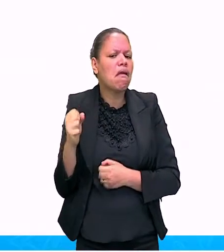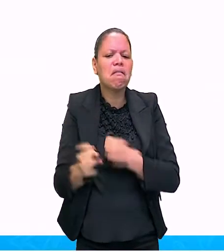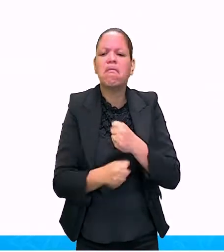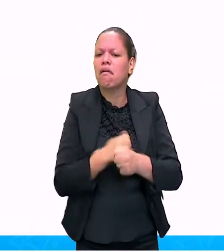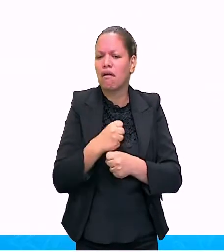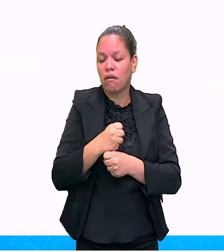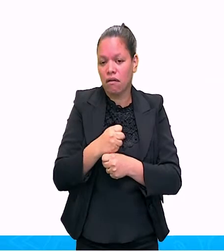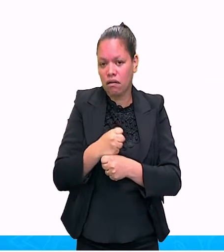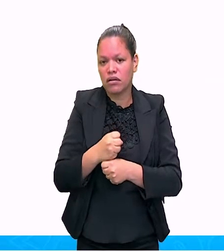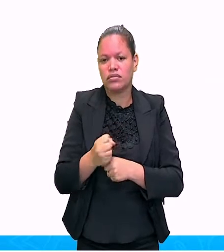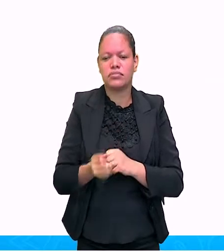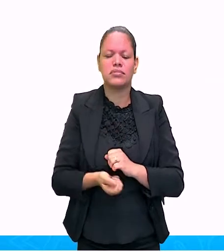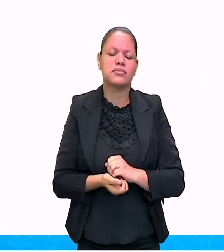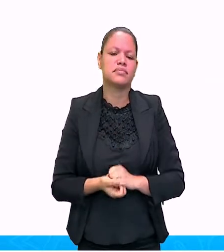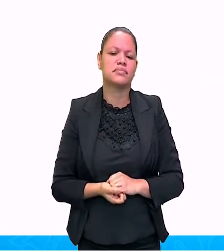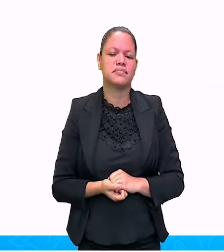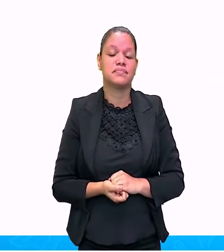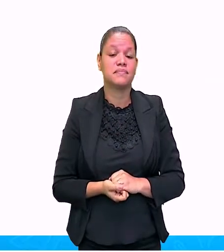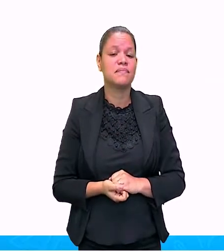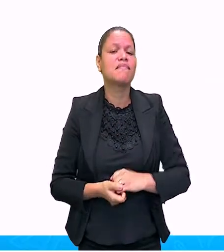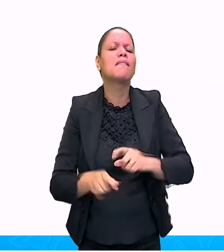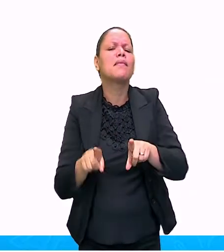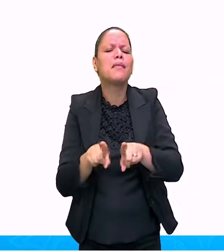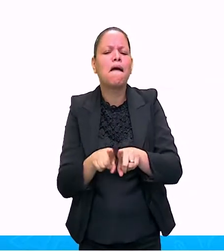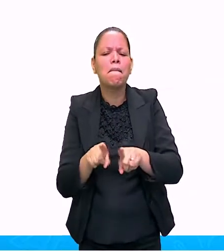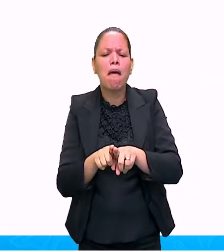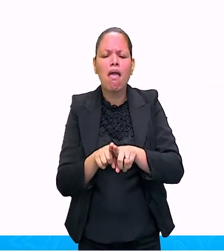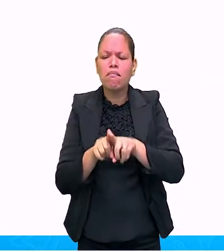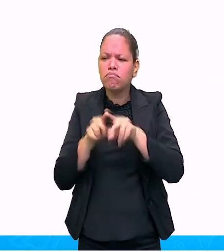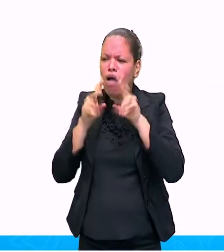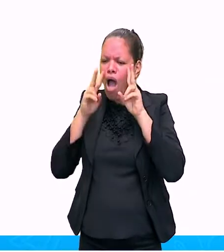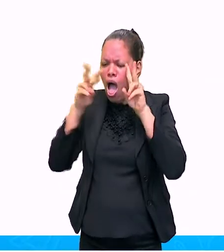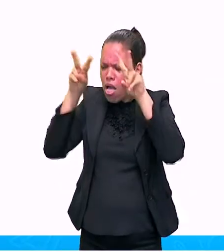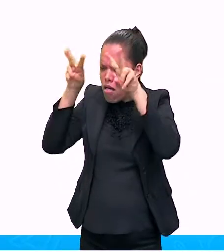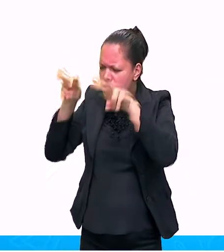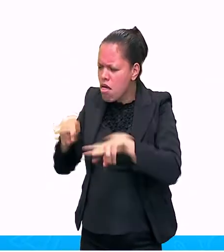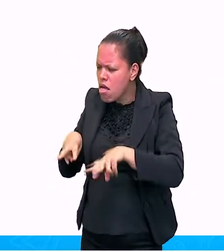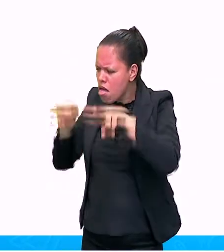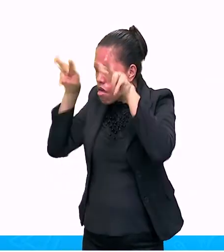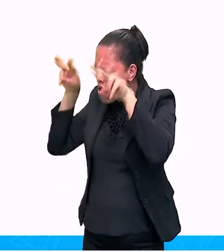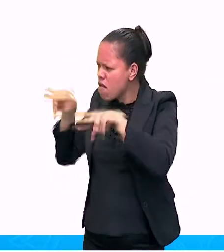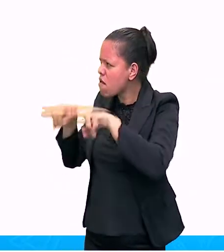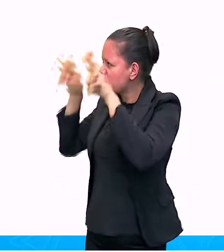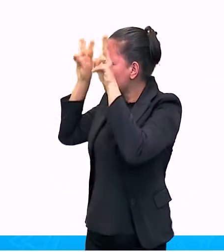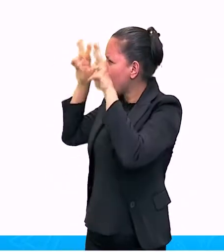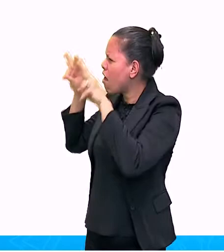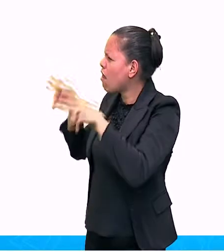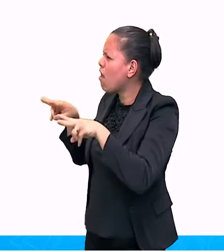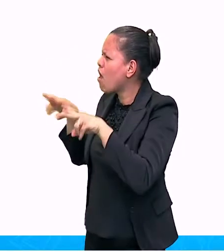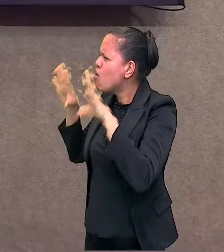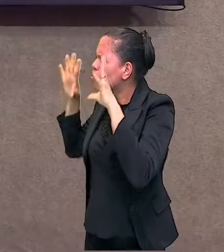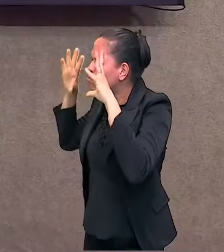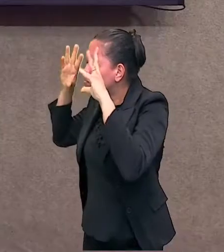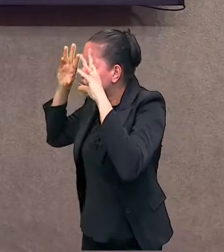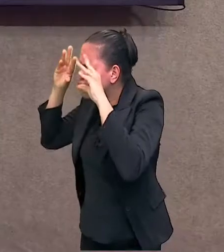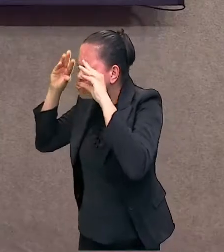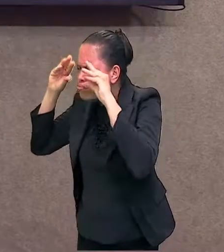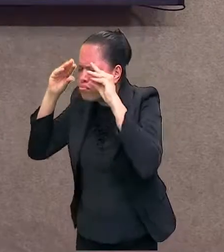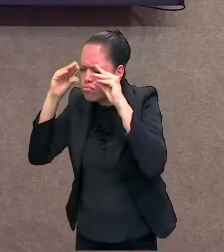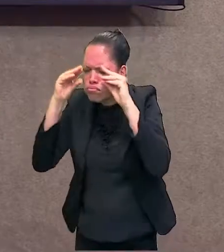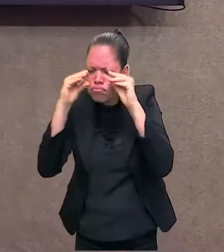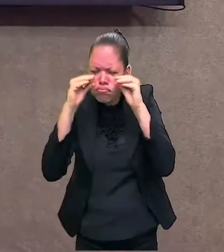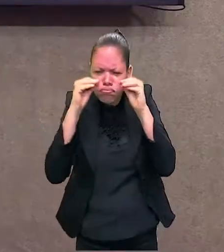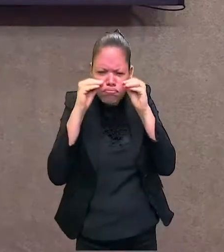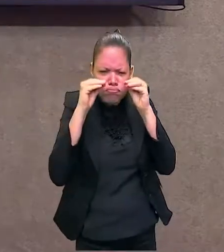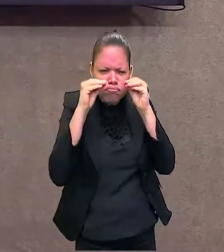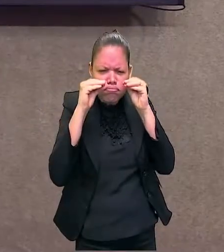é: ler no escuro estraga a vista. Você não pode ler no escuro porque